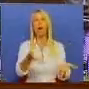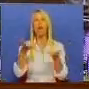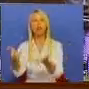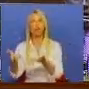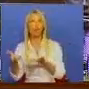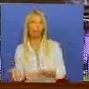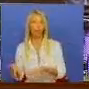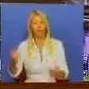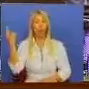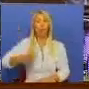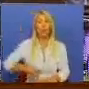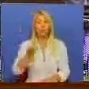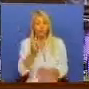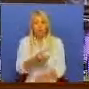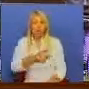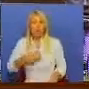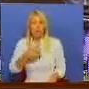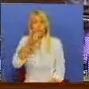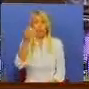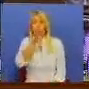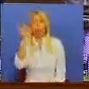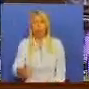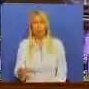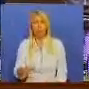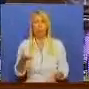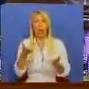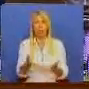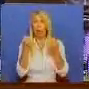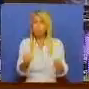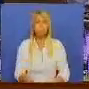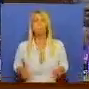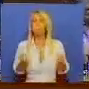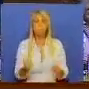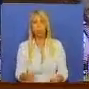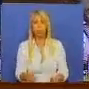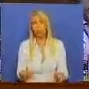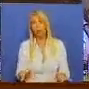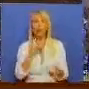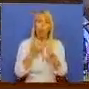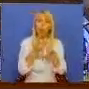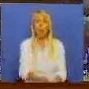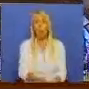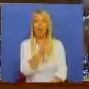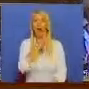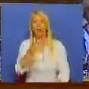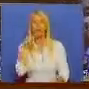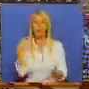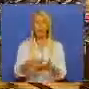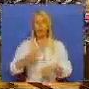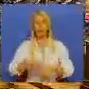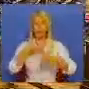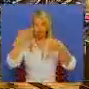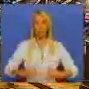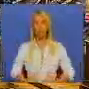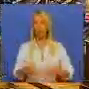até 5% das ajudas, nem isso consegue fazer para poder honrar o seu compromisso, que é pagar até pioras. O